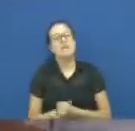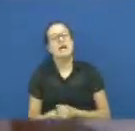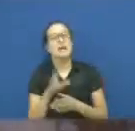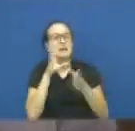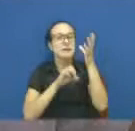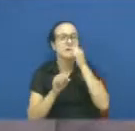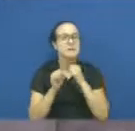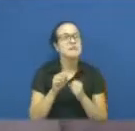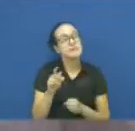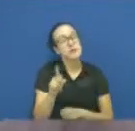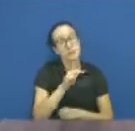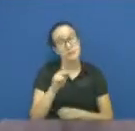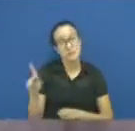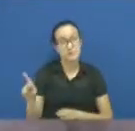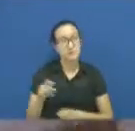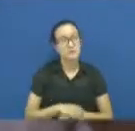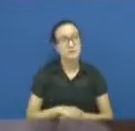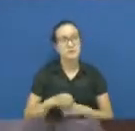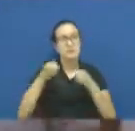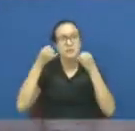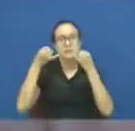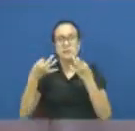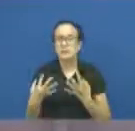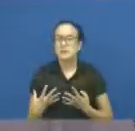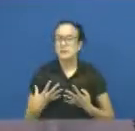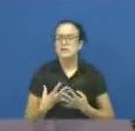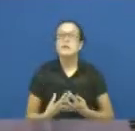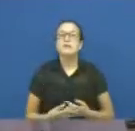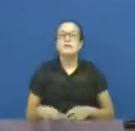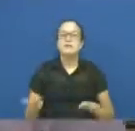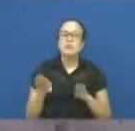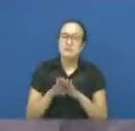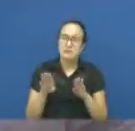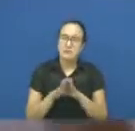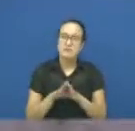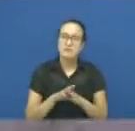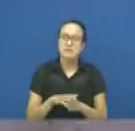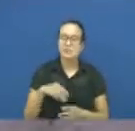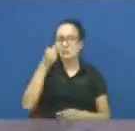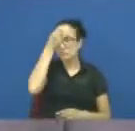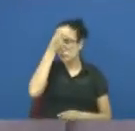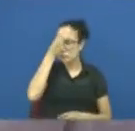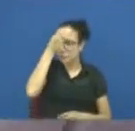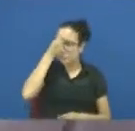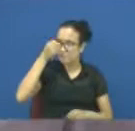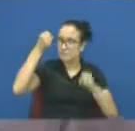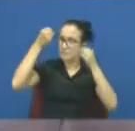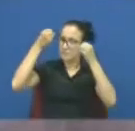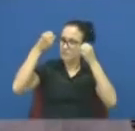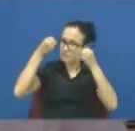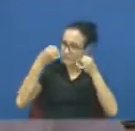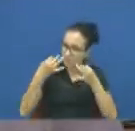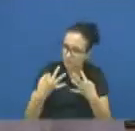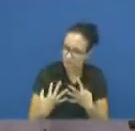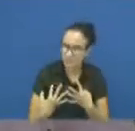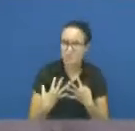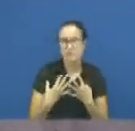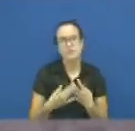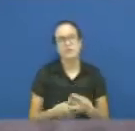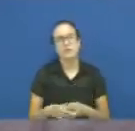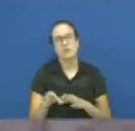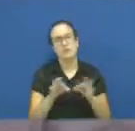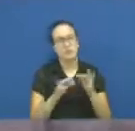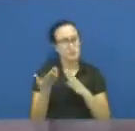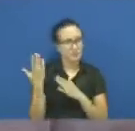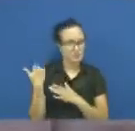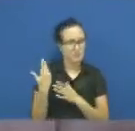seguinte, mais uma vez, como o Jorge já calorosamente falou no projeto